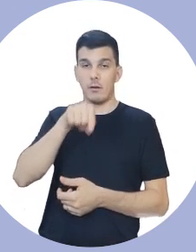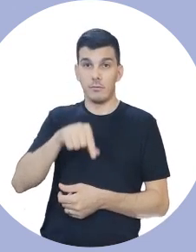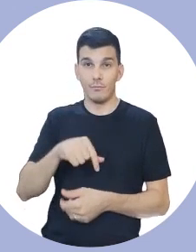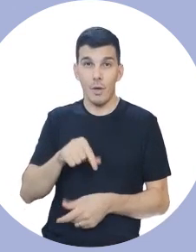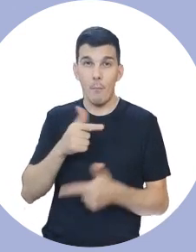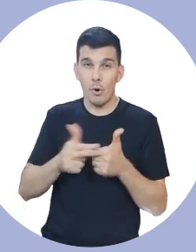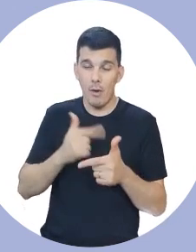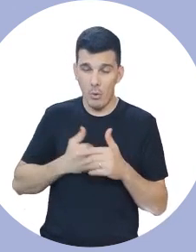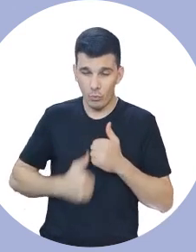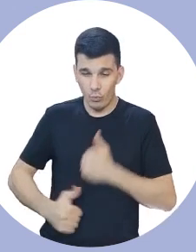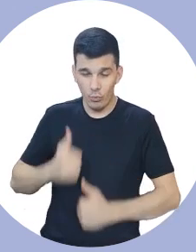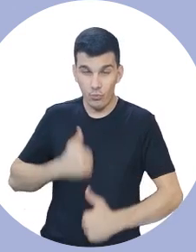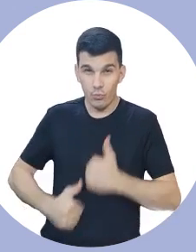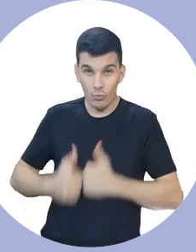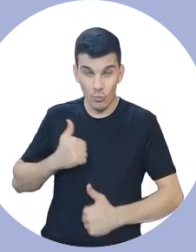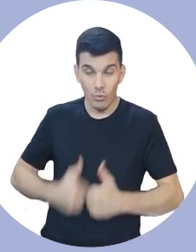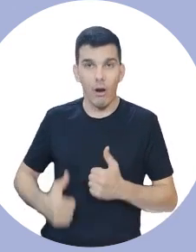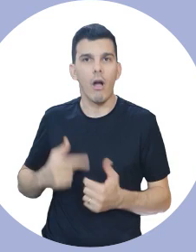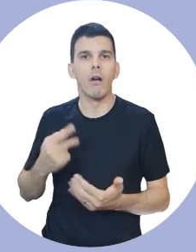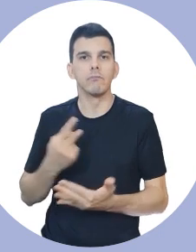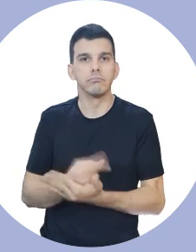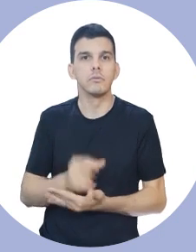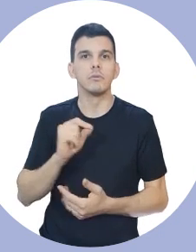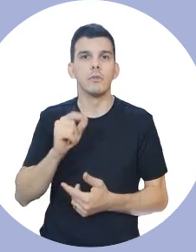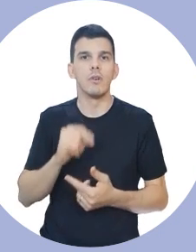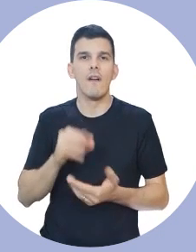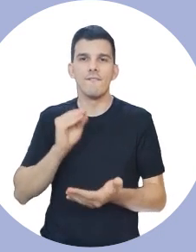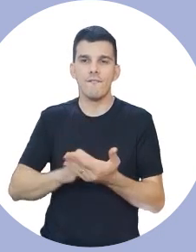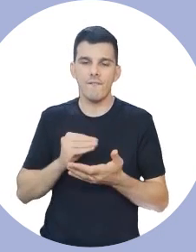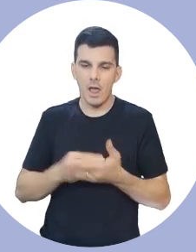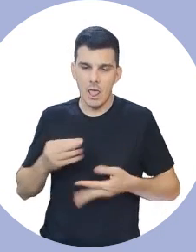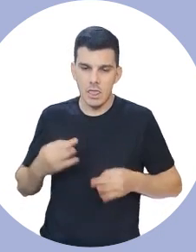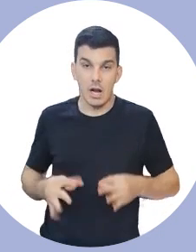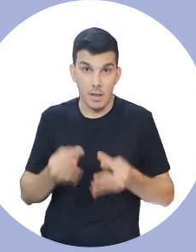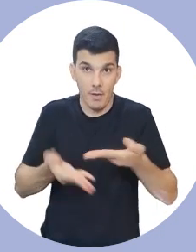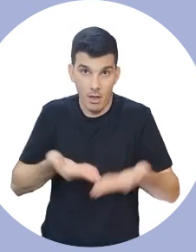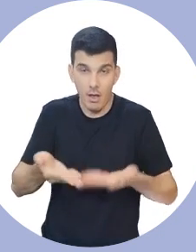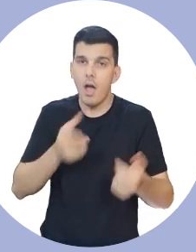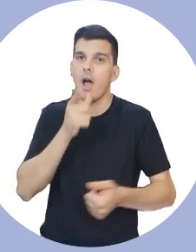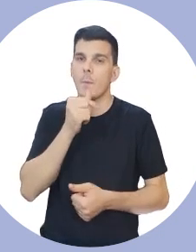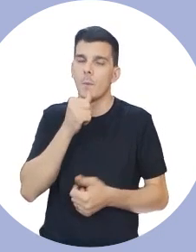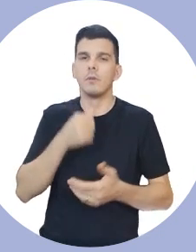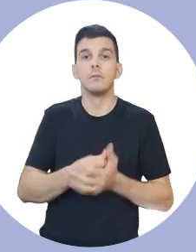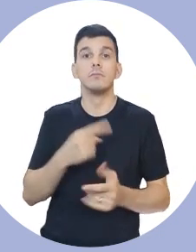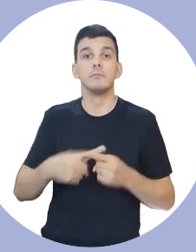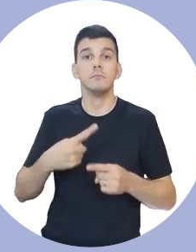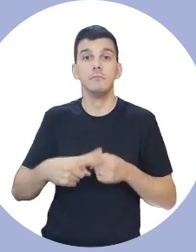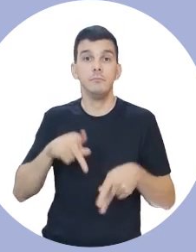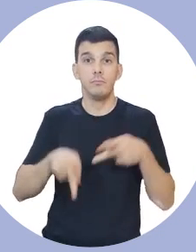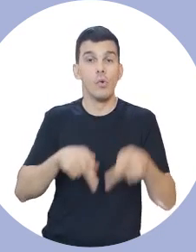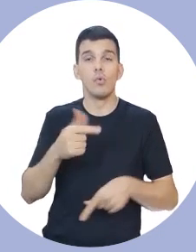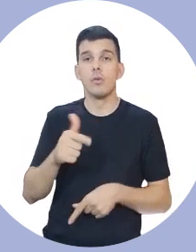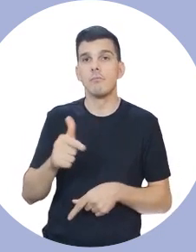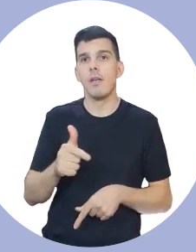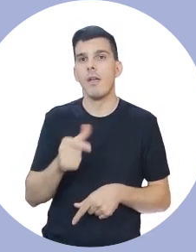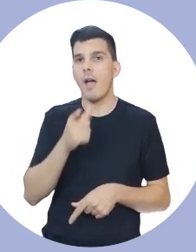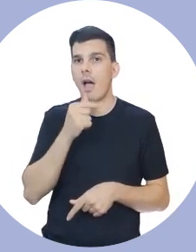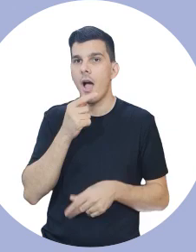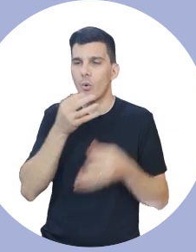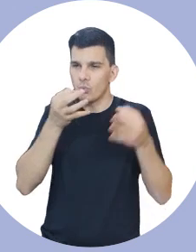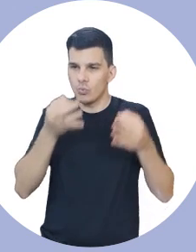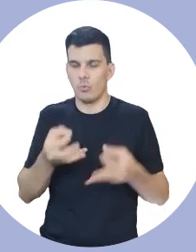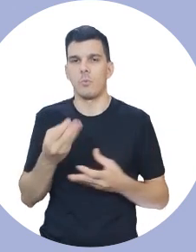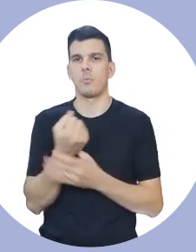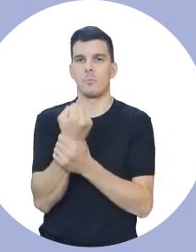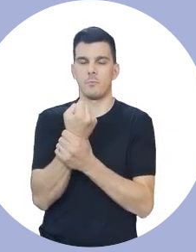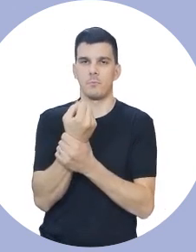ribeirinhos. A diarreia é frequente nas crianças e ocorre como consequência da falta de saneamento básico, já que a população não tem acesso